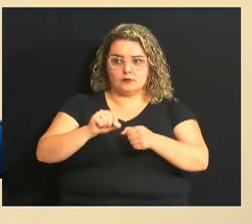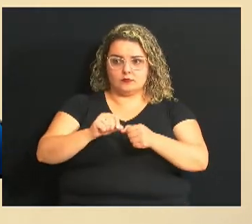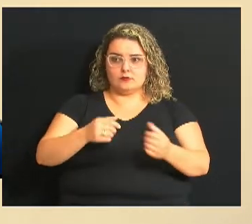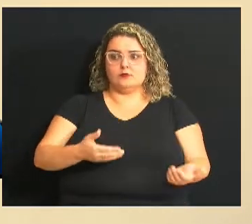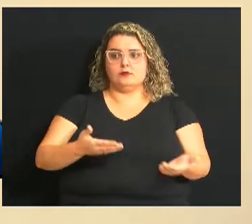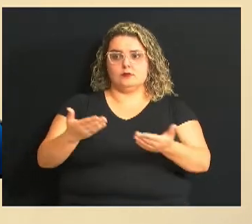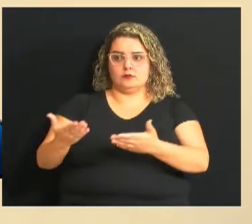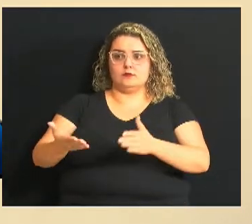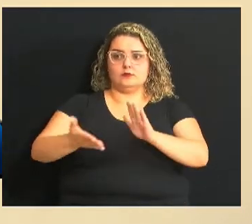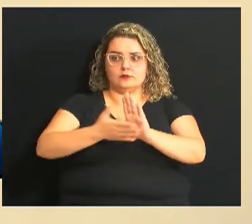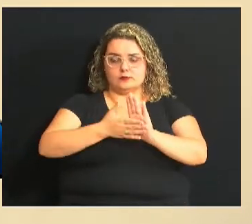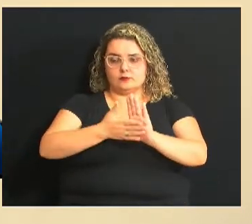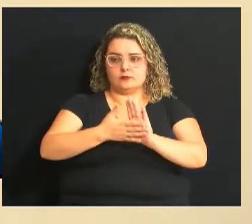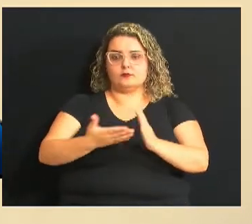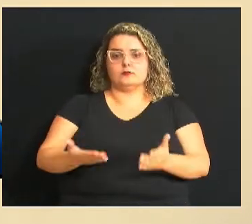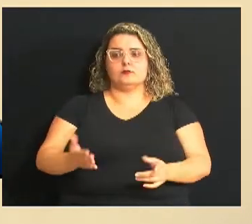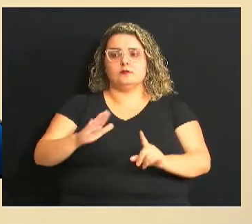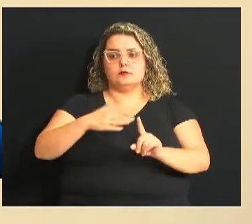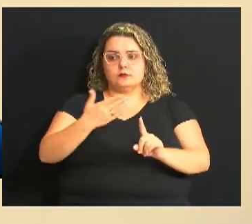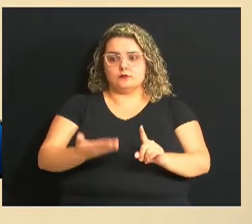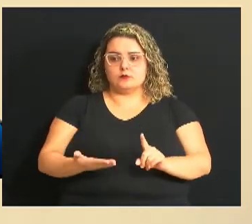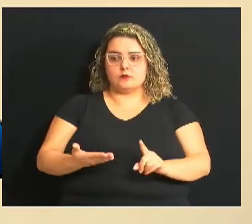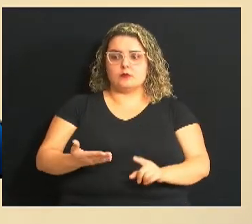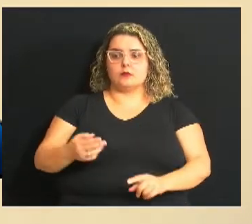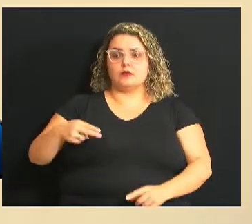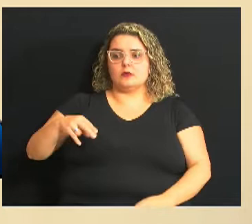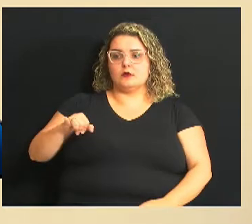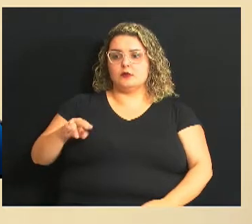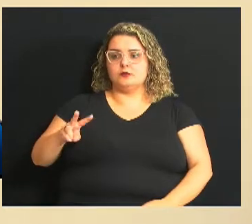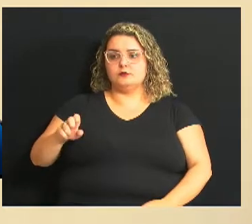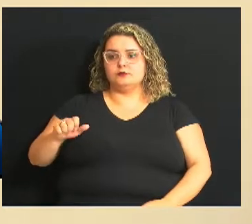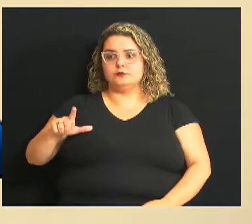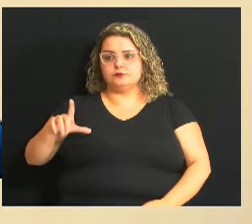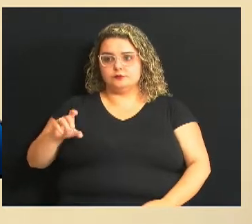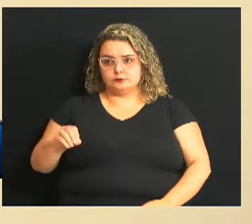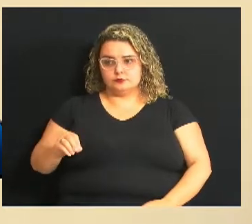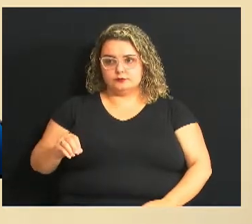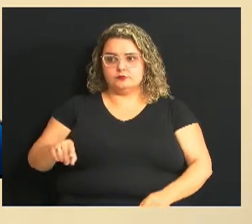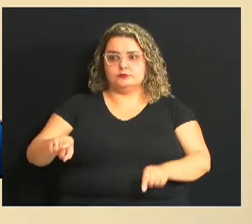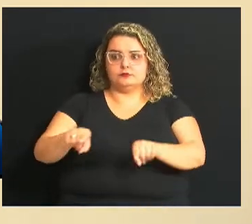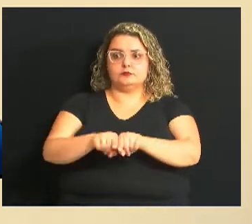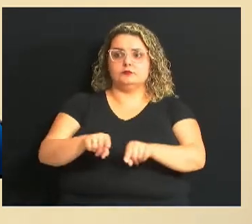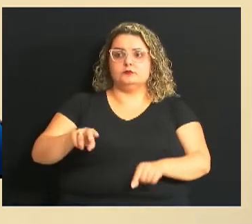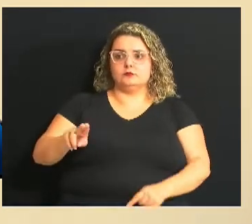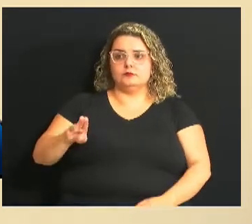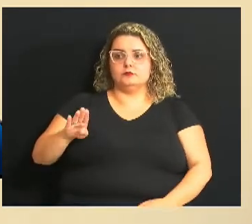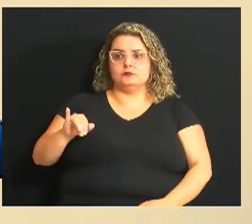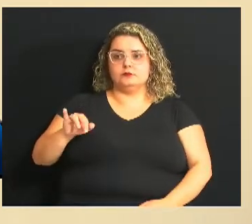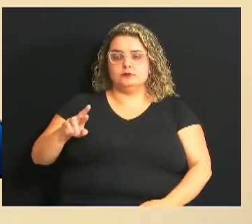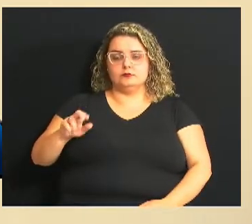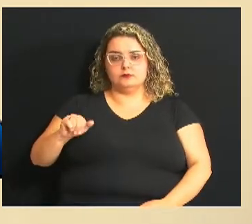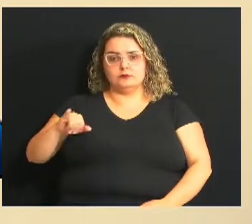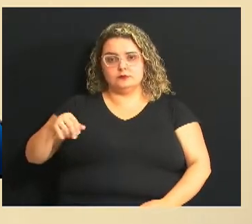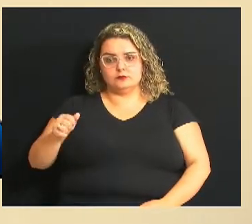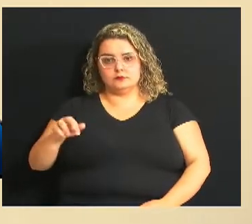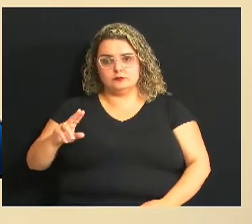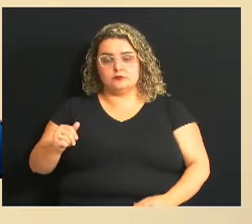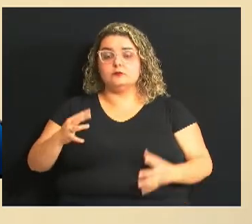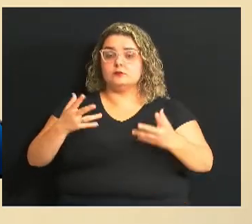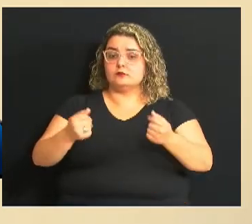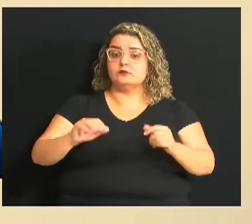apresentei a proposta de homenagem, o Nivaldo Vicente e o Birajara Ricardo. Todas essas homenagens